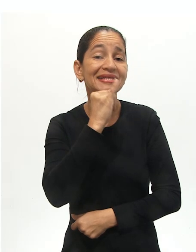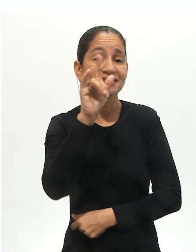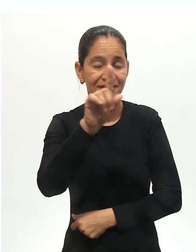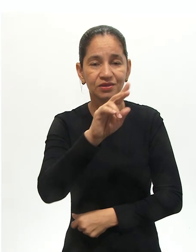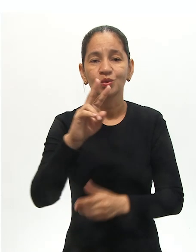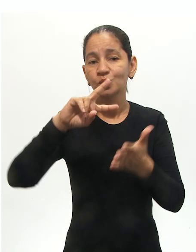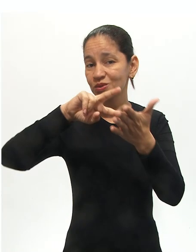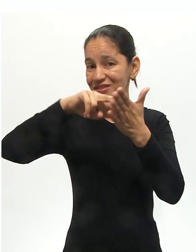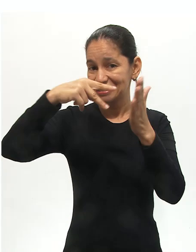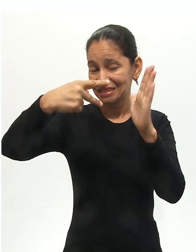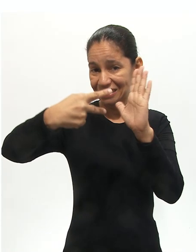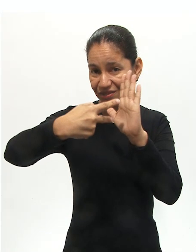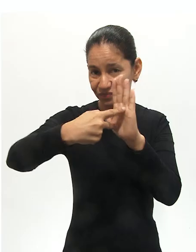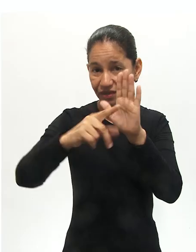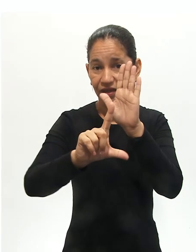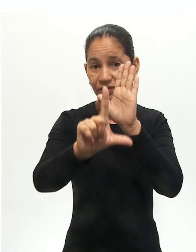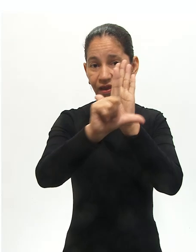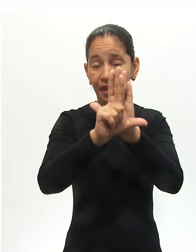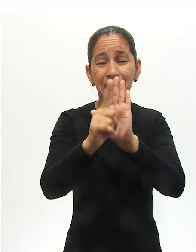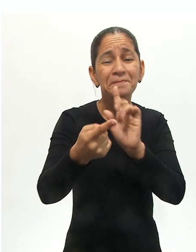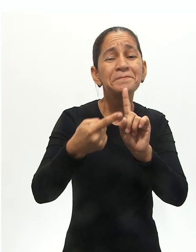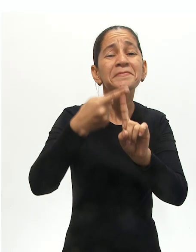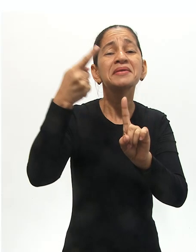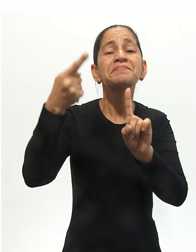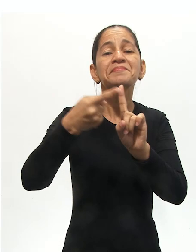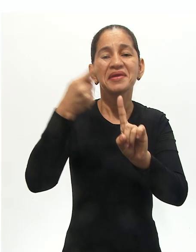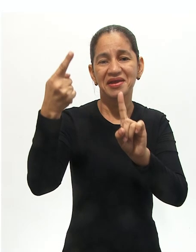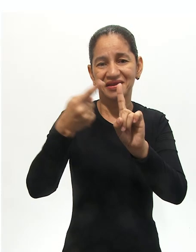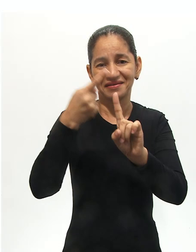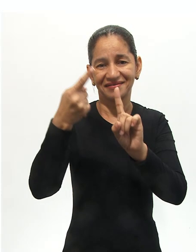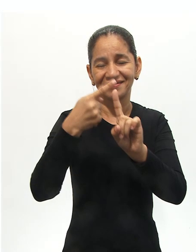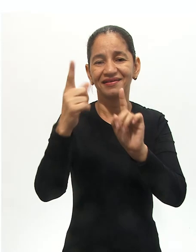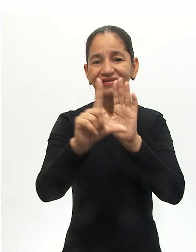então, instituída a primeira lei das escolas,